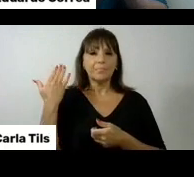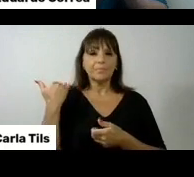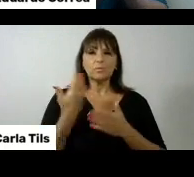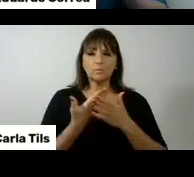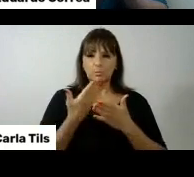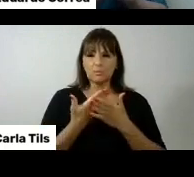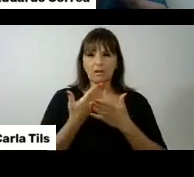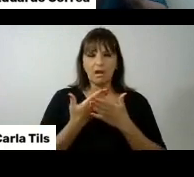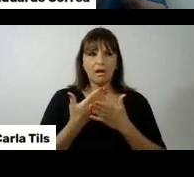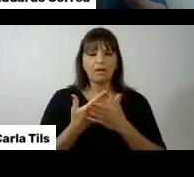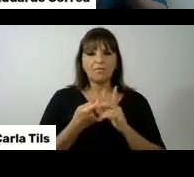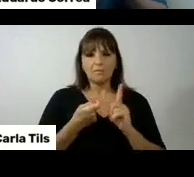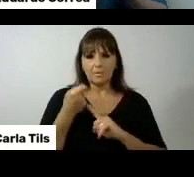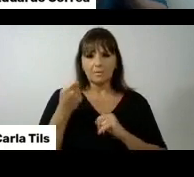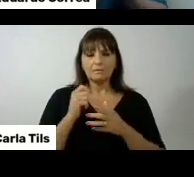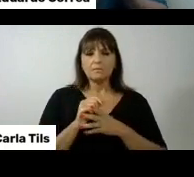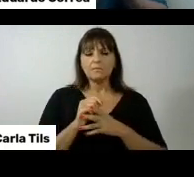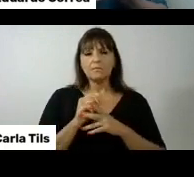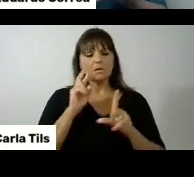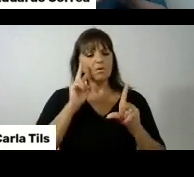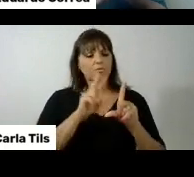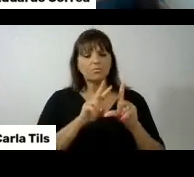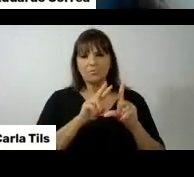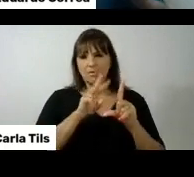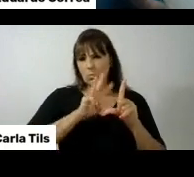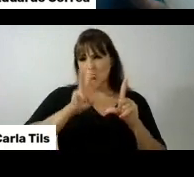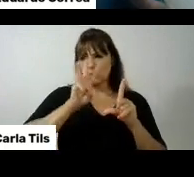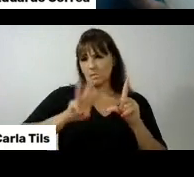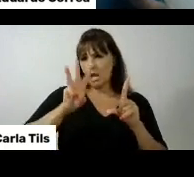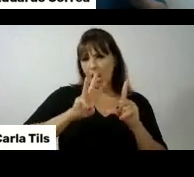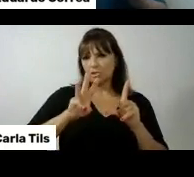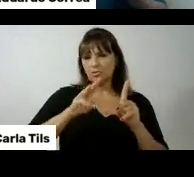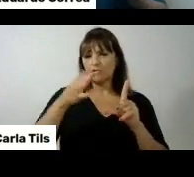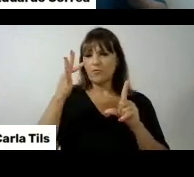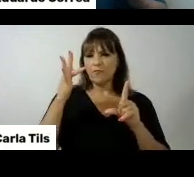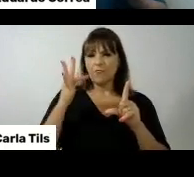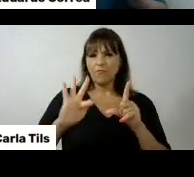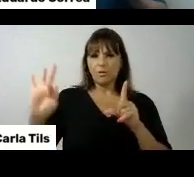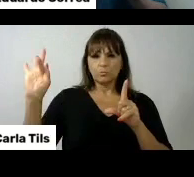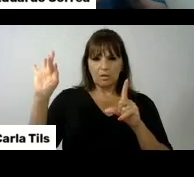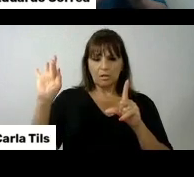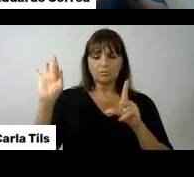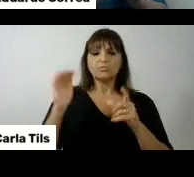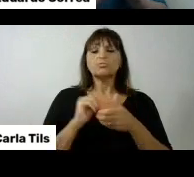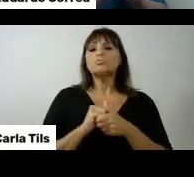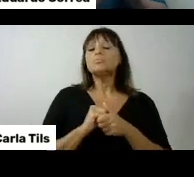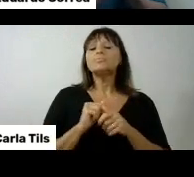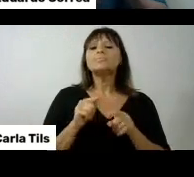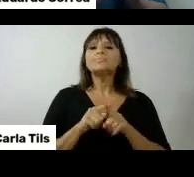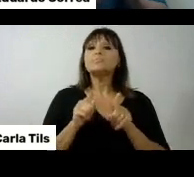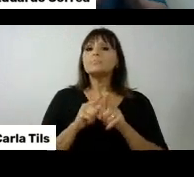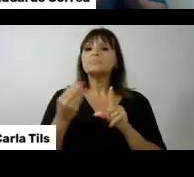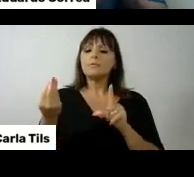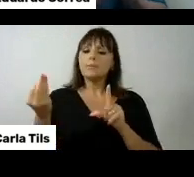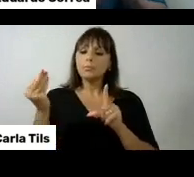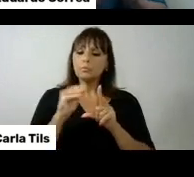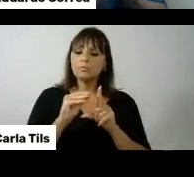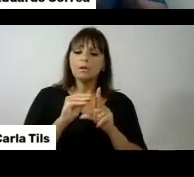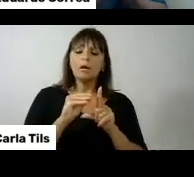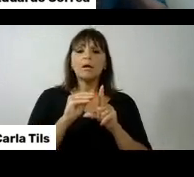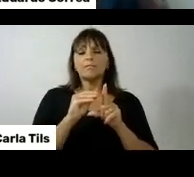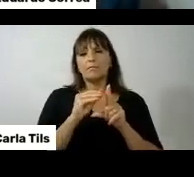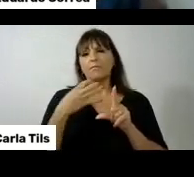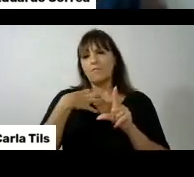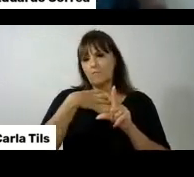eu via um site de uma faculdade, eu não vou me lembrar agora exatamente o nome, mas que ele colocava os pontos da acessibilidade da seguinte